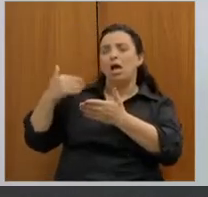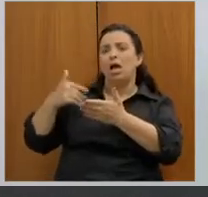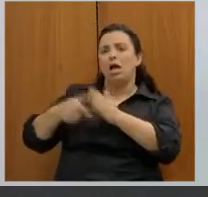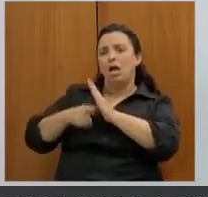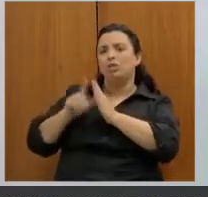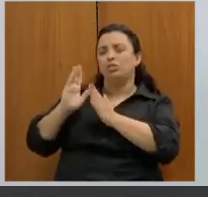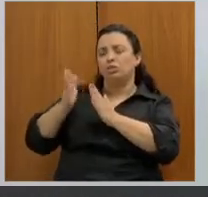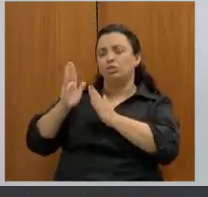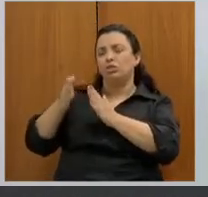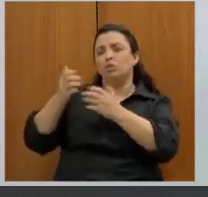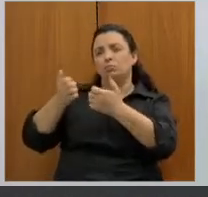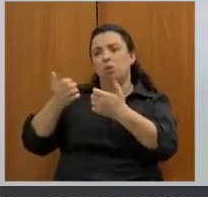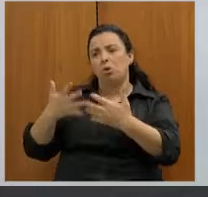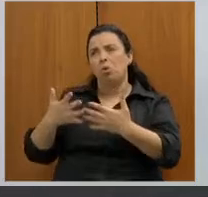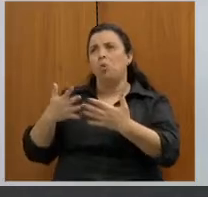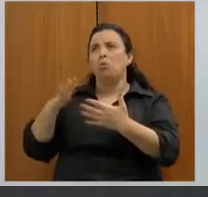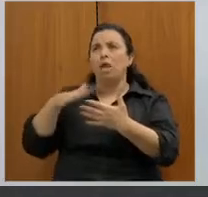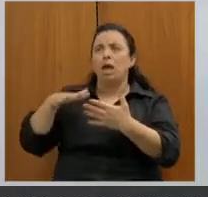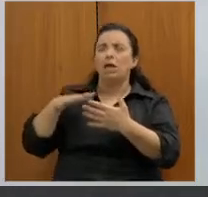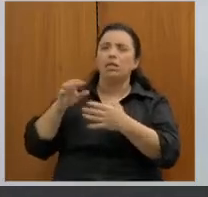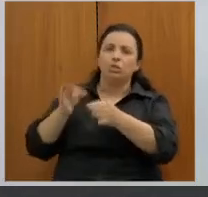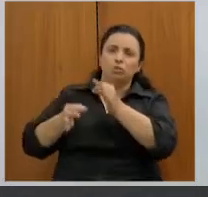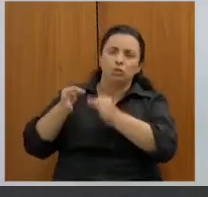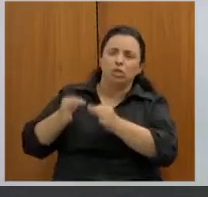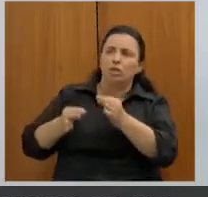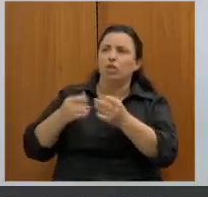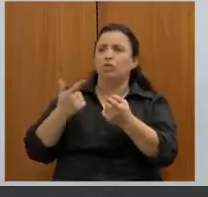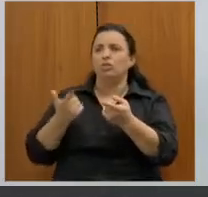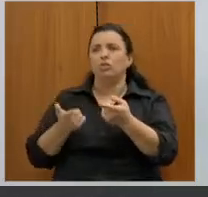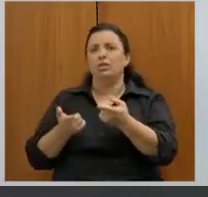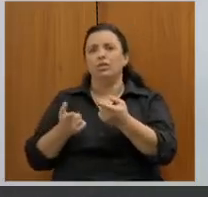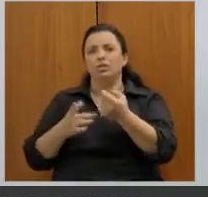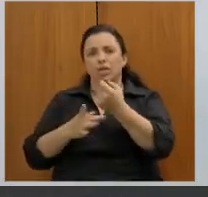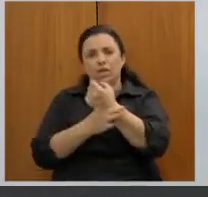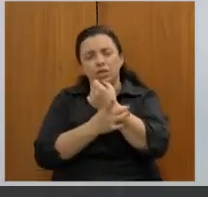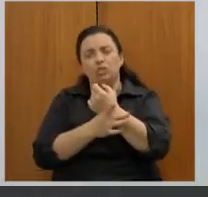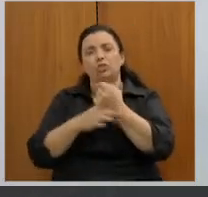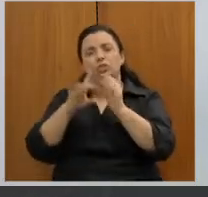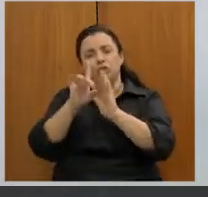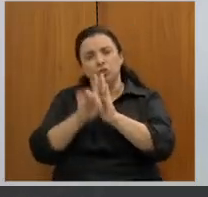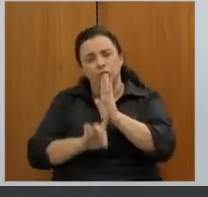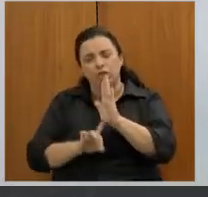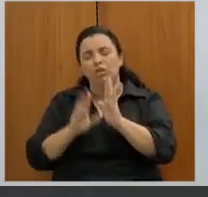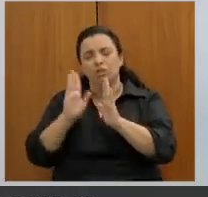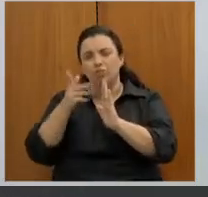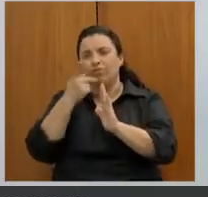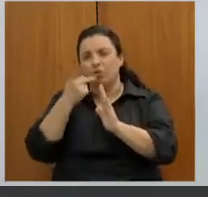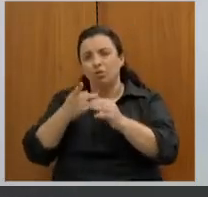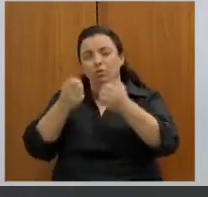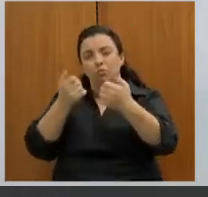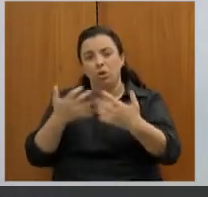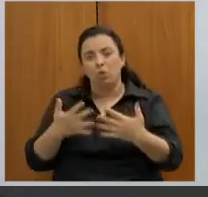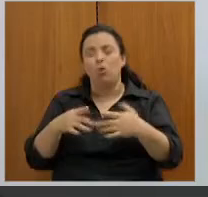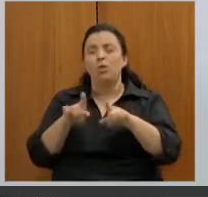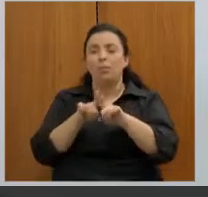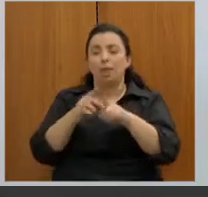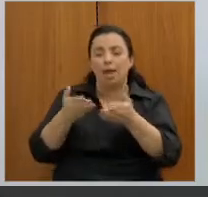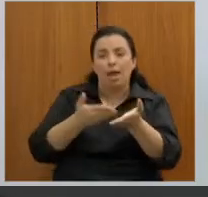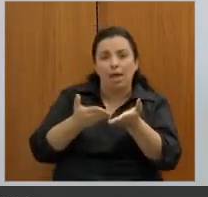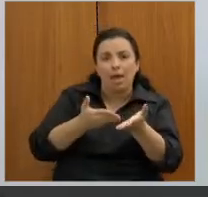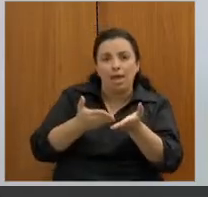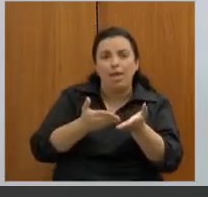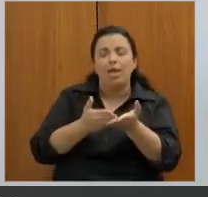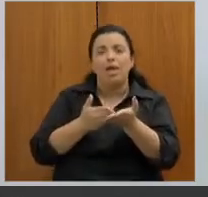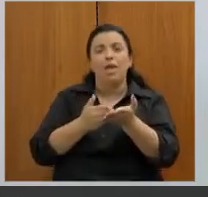área jurídica é que trabalham leva o sistema de garantia de direitos e também na rede de proteção essas